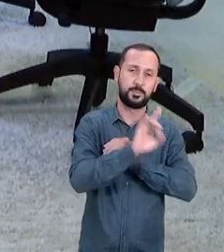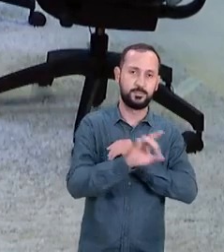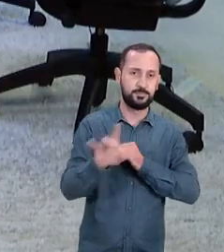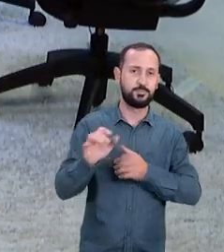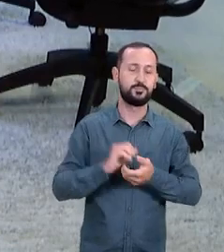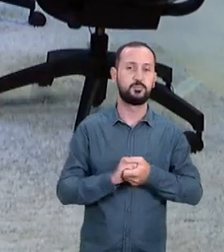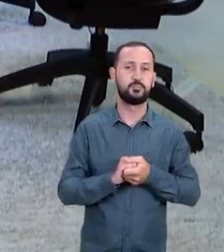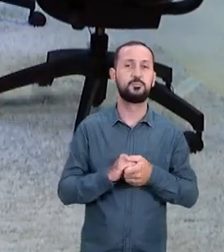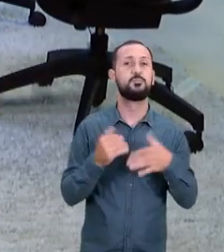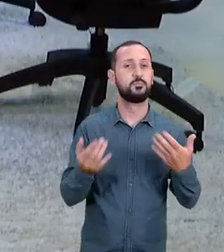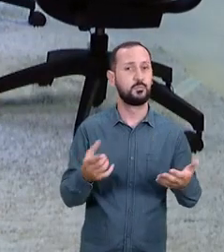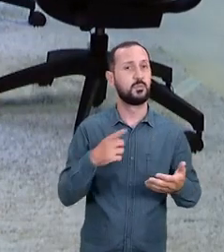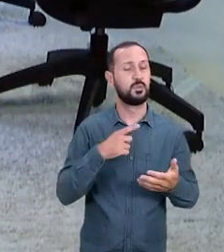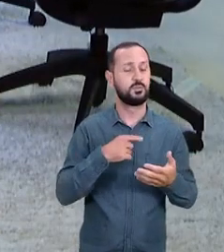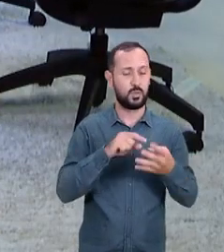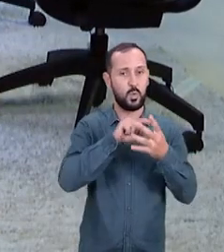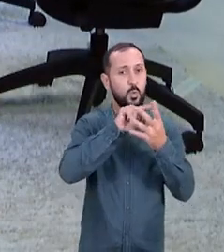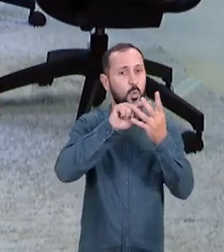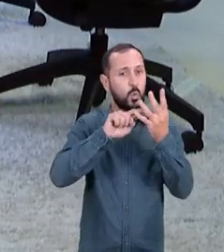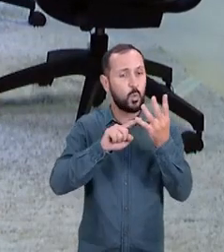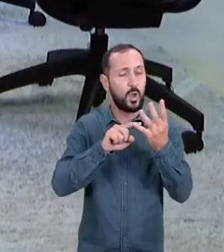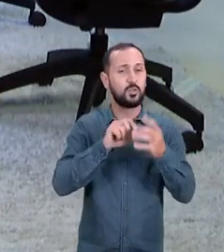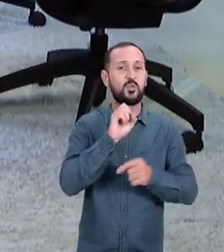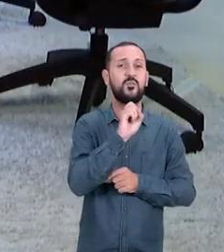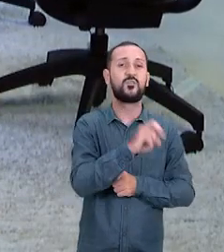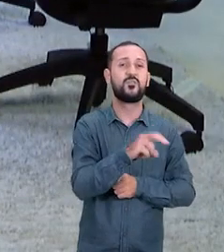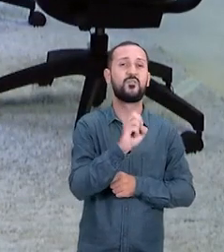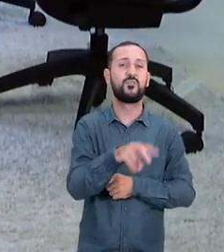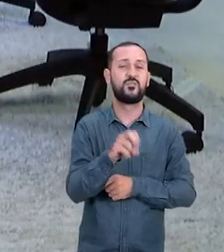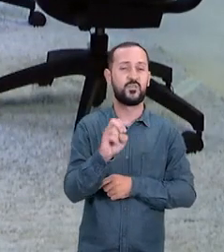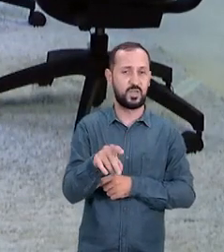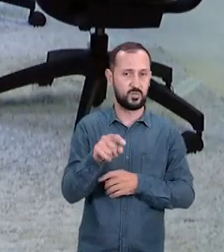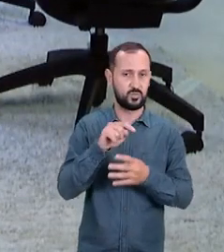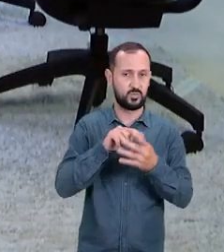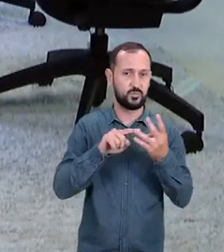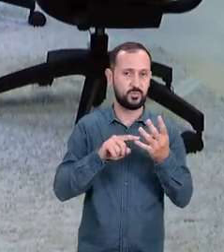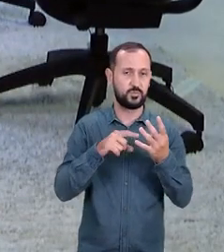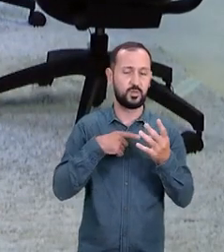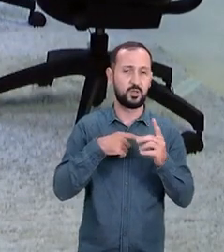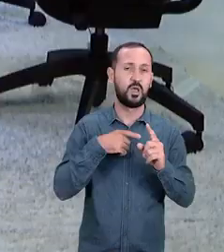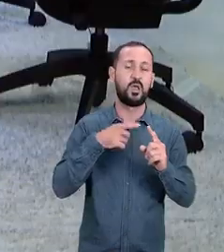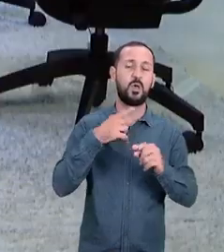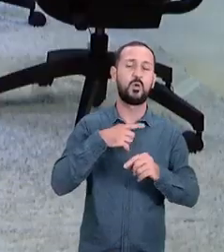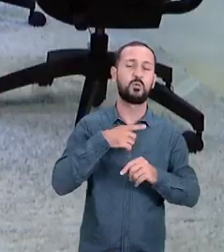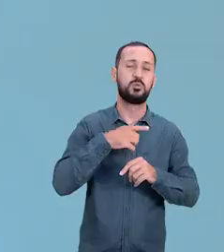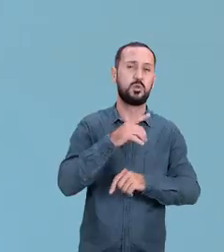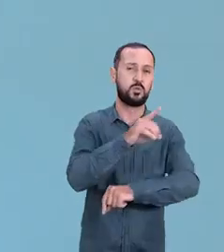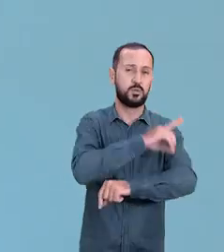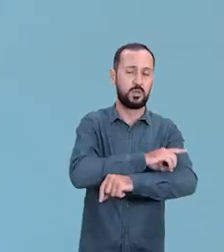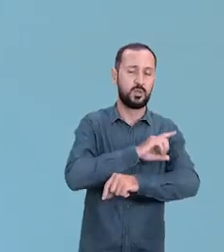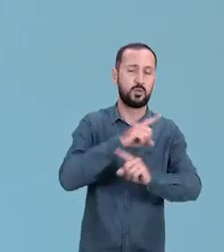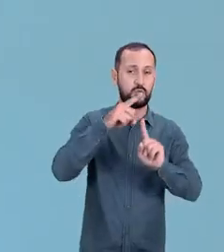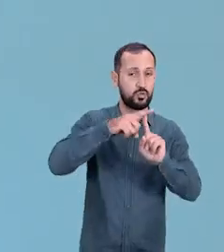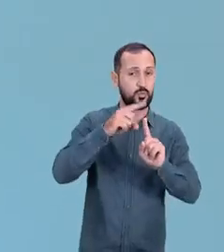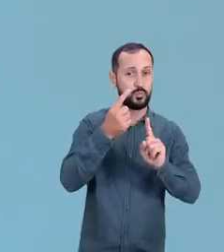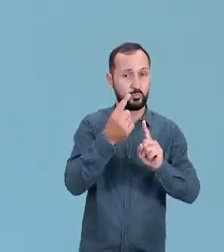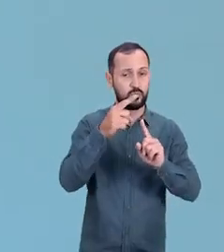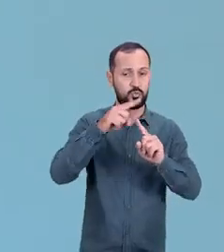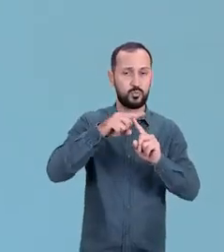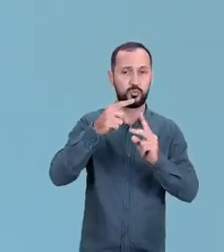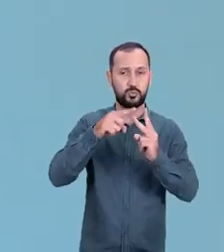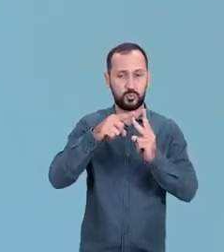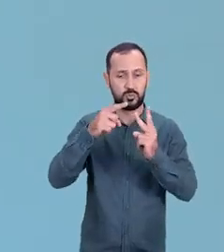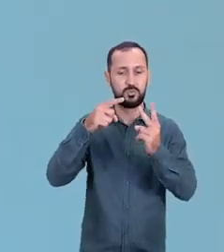delas? Então, nós temos 4 tipos de vírus, né? É o dengue tipo 1, tipo 2, tipo 3, tipo